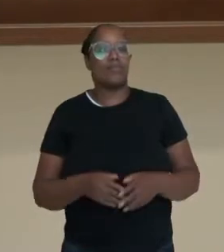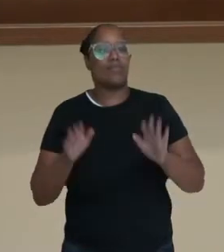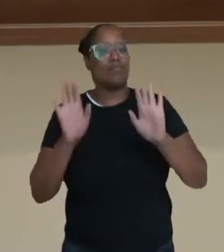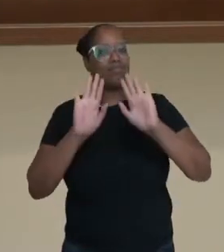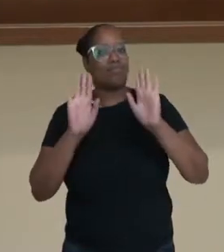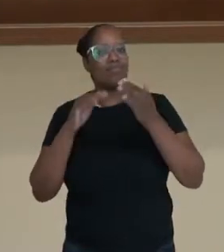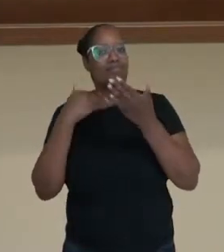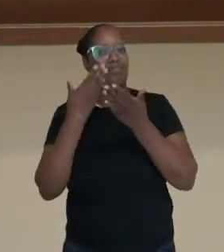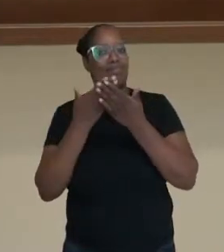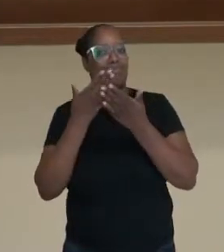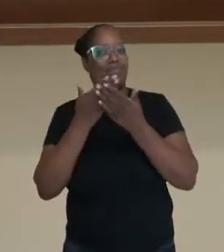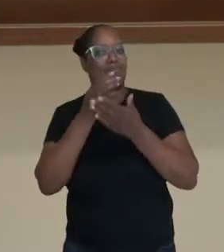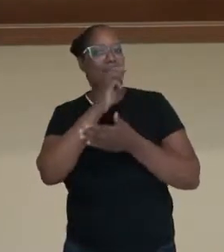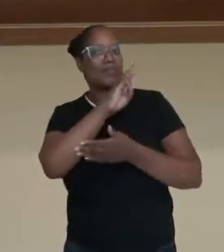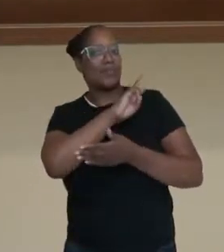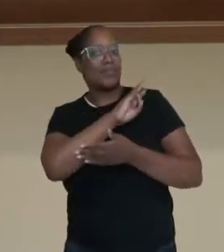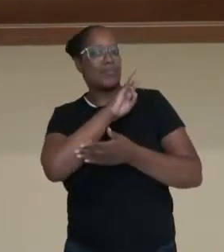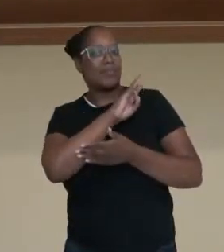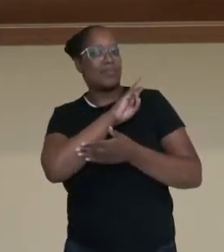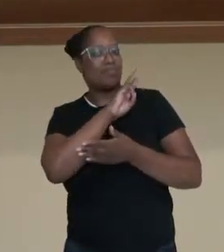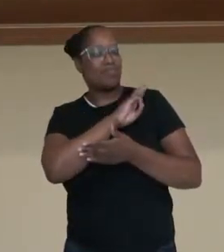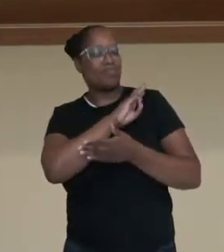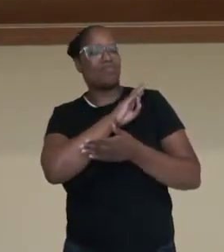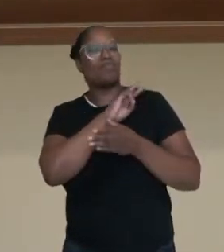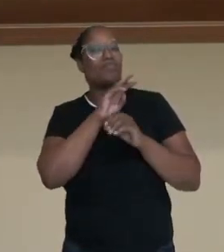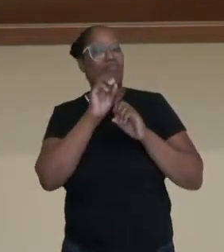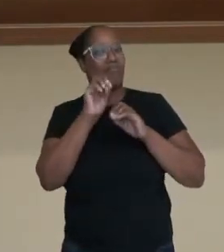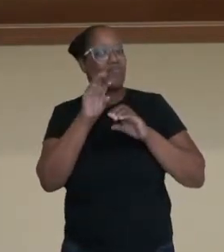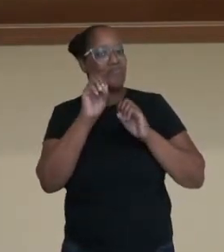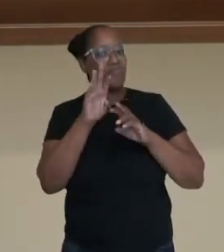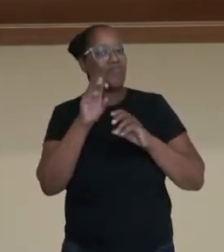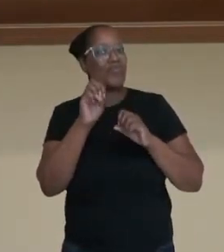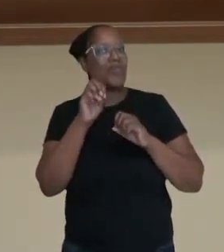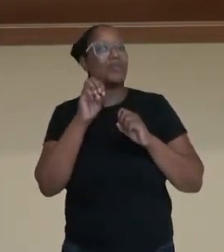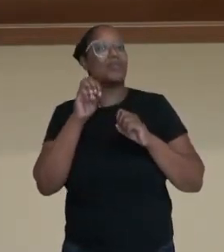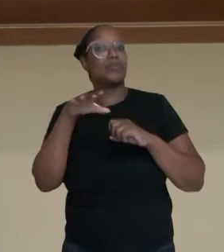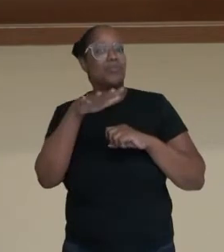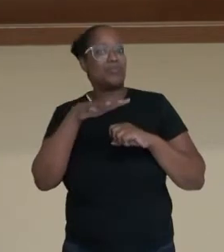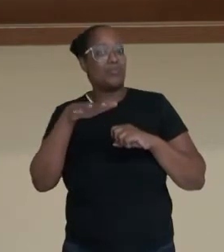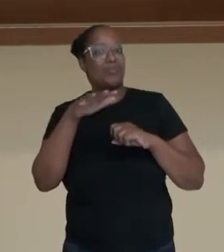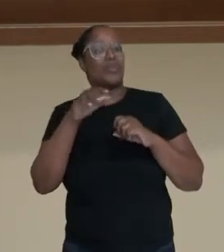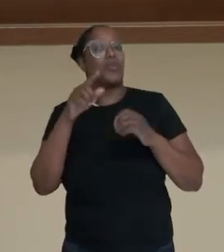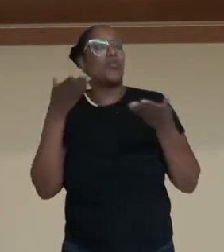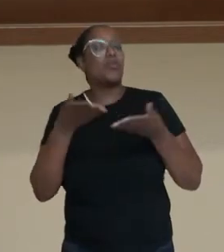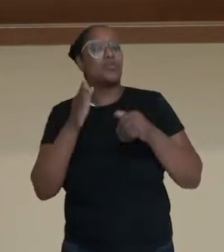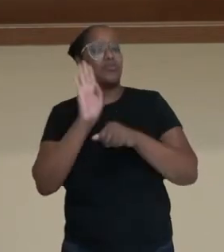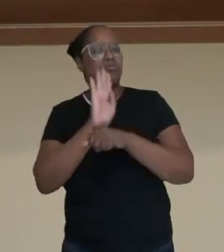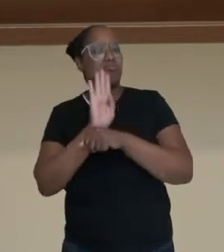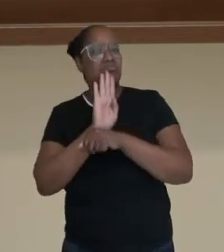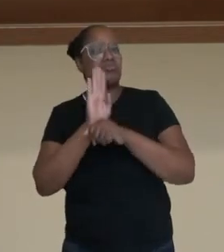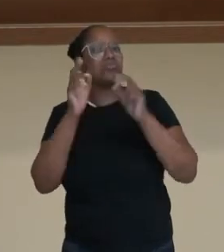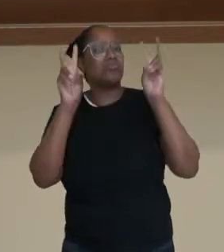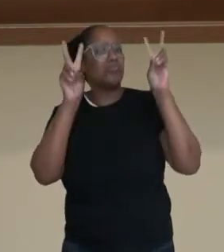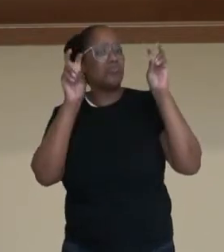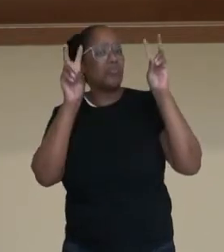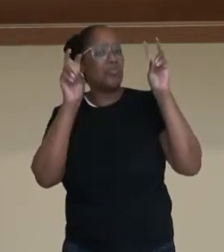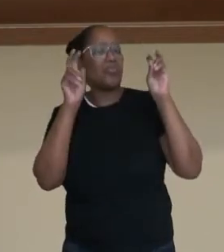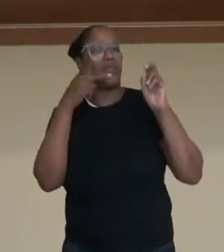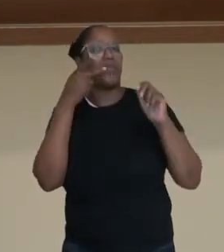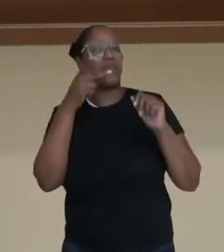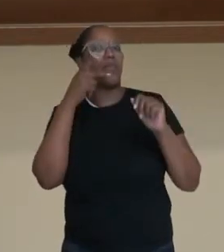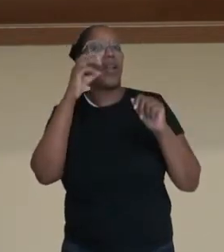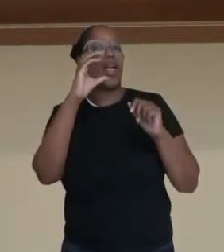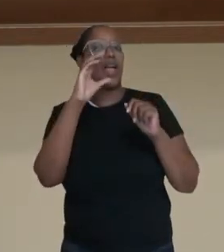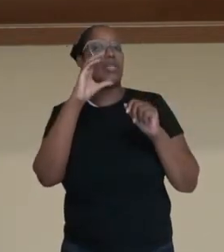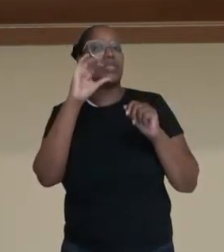Olá, estudantes da terceira série do ensino médio. Nesse vídeo nós vamos falar de um assunto bastante interessante, que é o